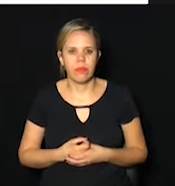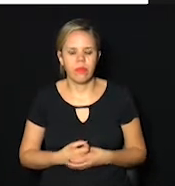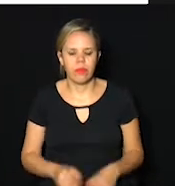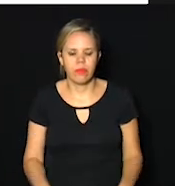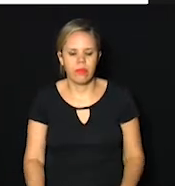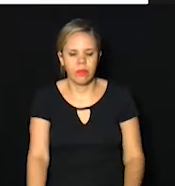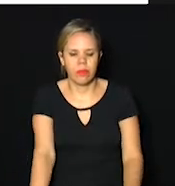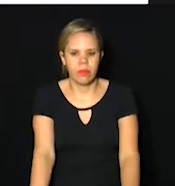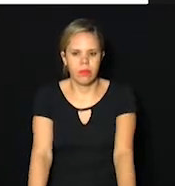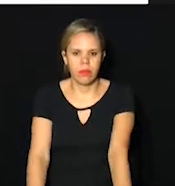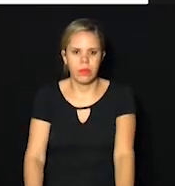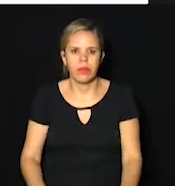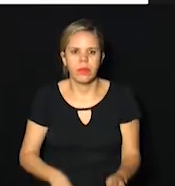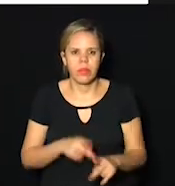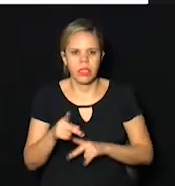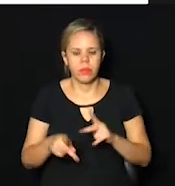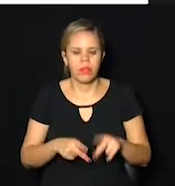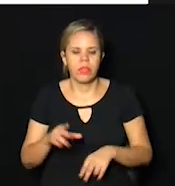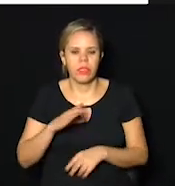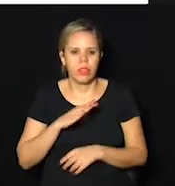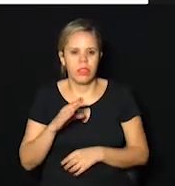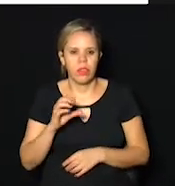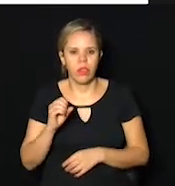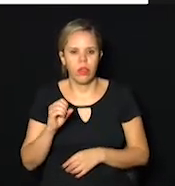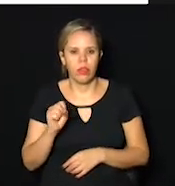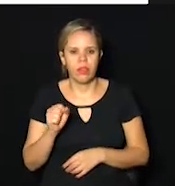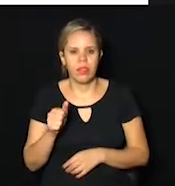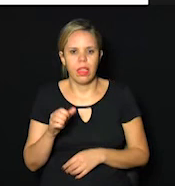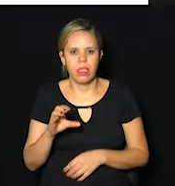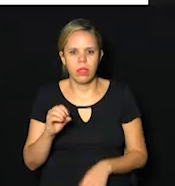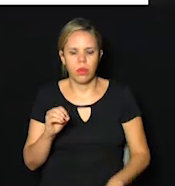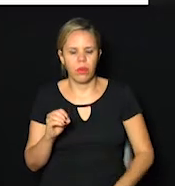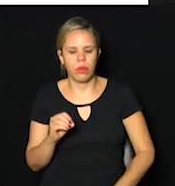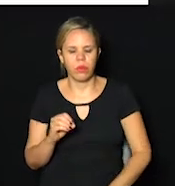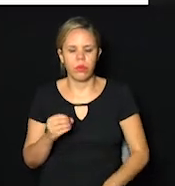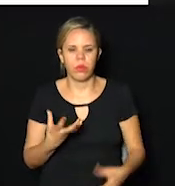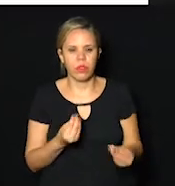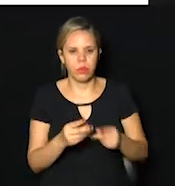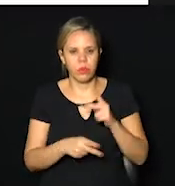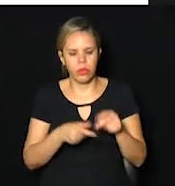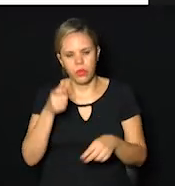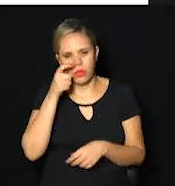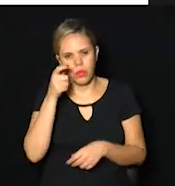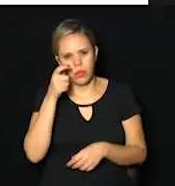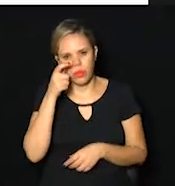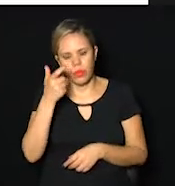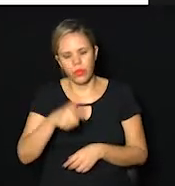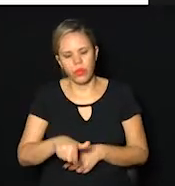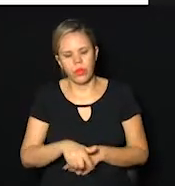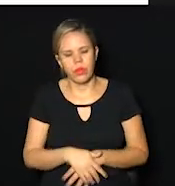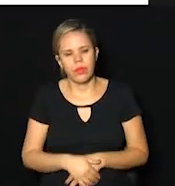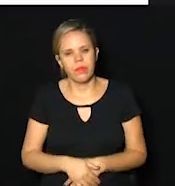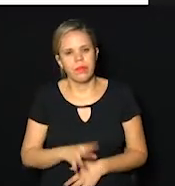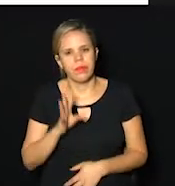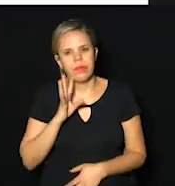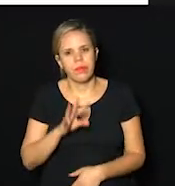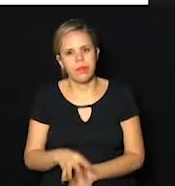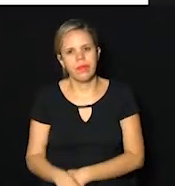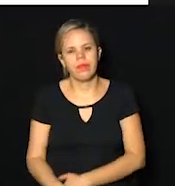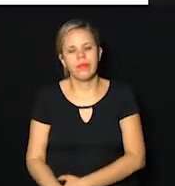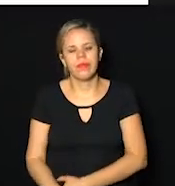Tem gente de Osasco, o Gurupi, o Renan, estão vendo a gente de novo, né? Ah, que bacana, estão por